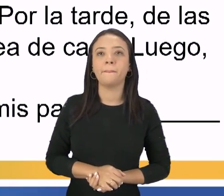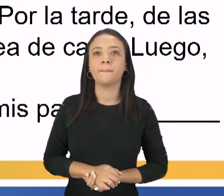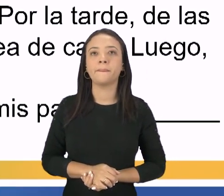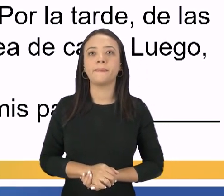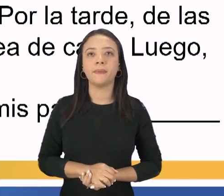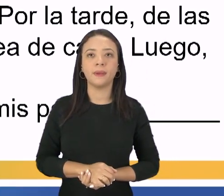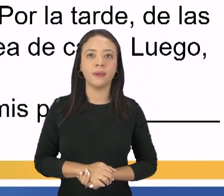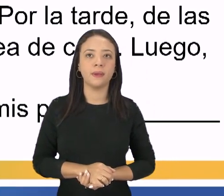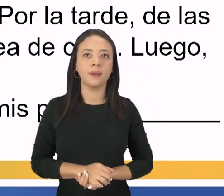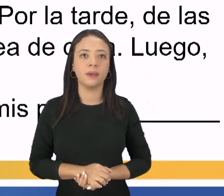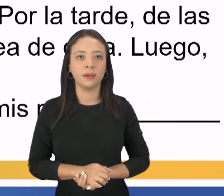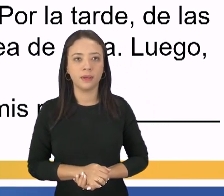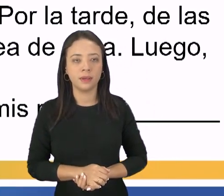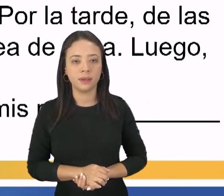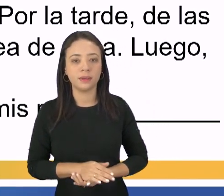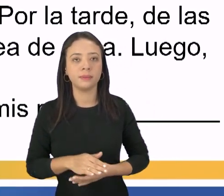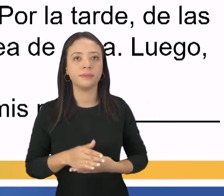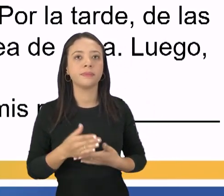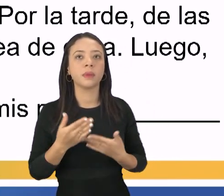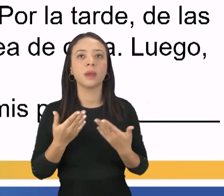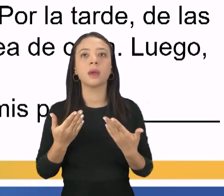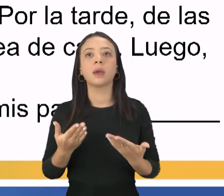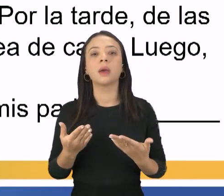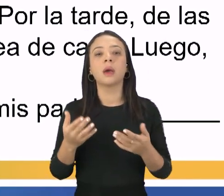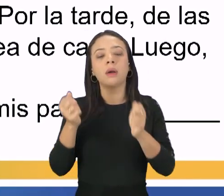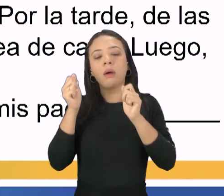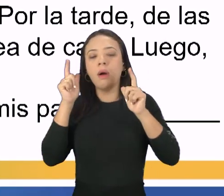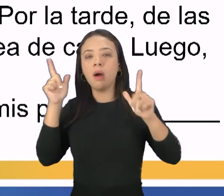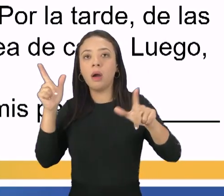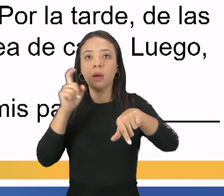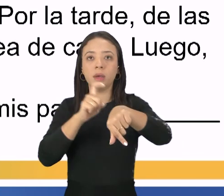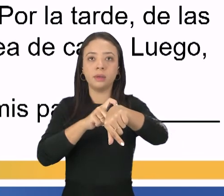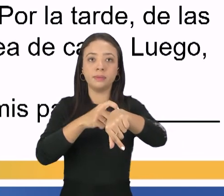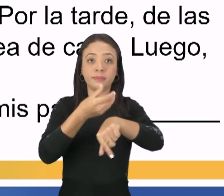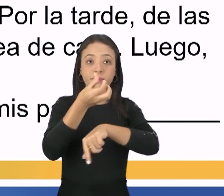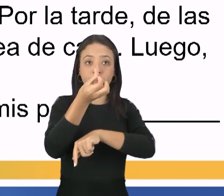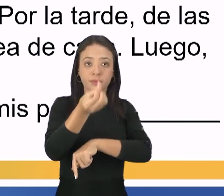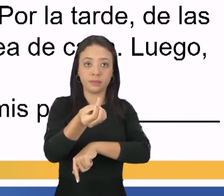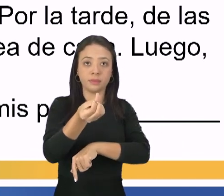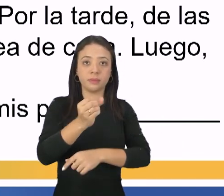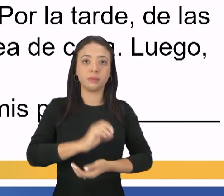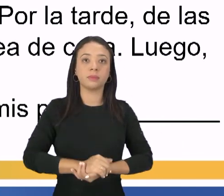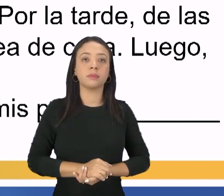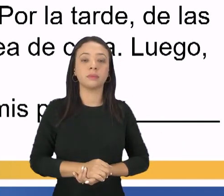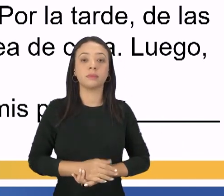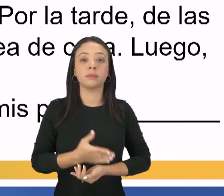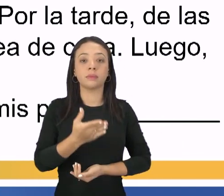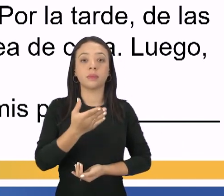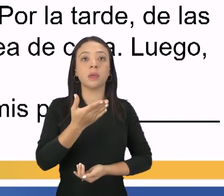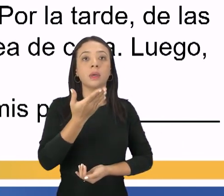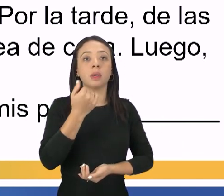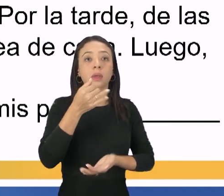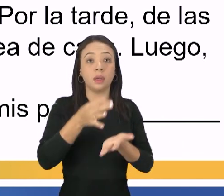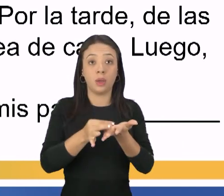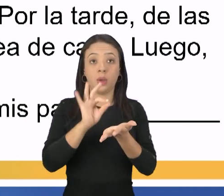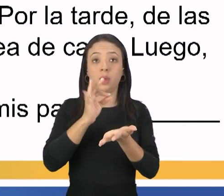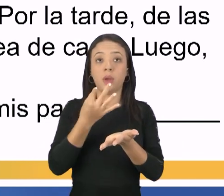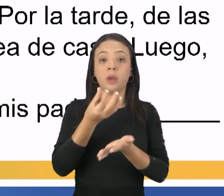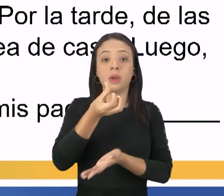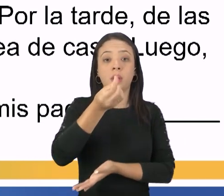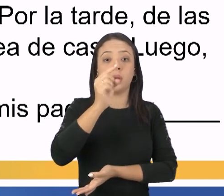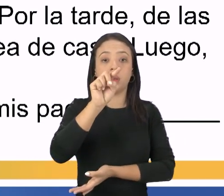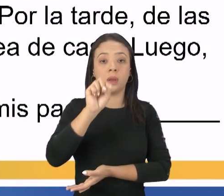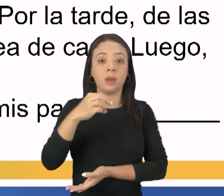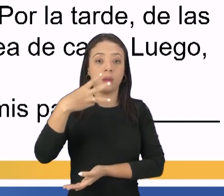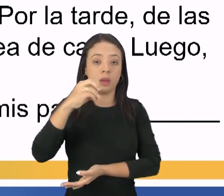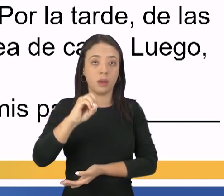eu despierto, né, às 6 da manhã, ou seja, acordo às 6. Desayuno, tomo café às 6:30, né, ou seja, às